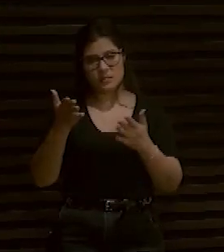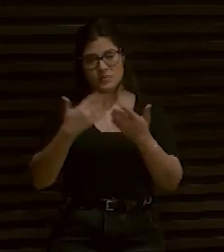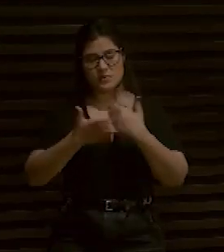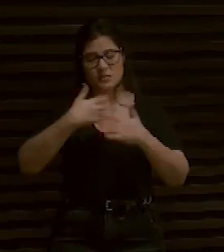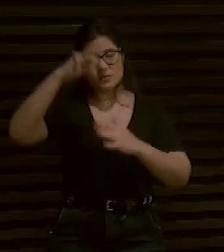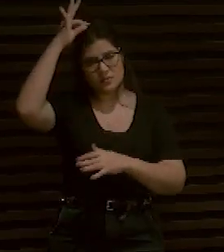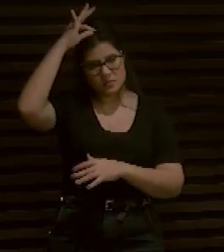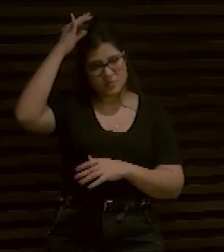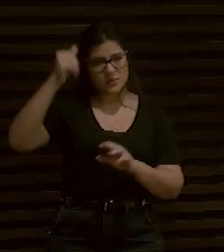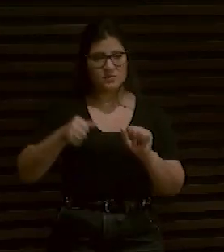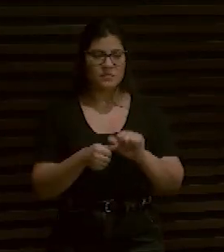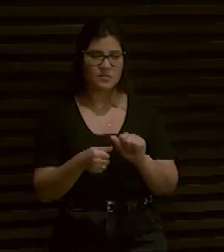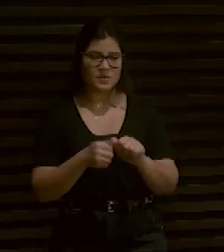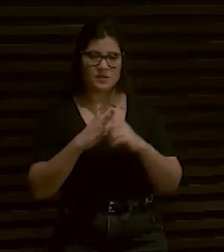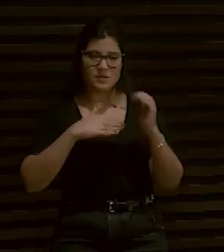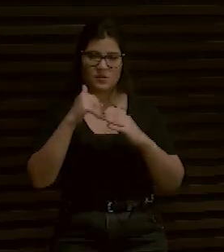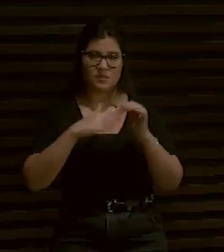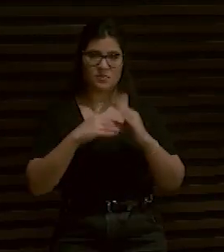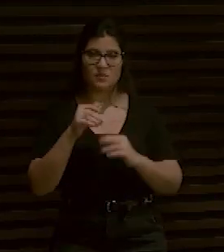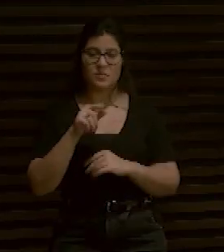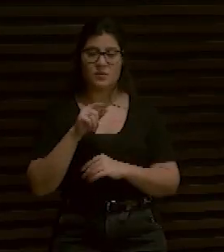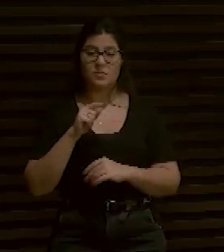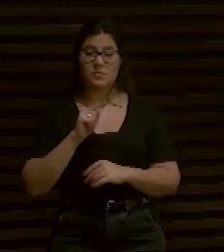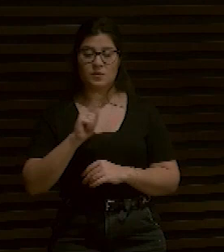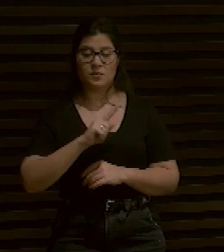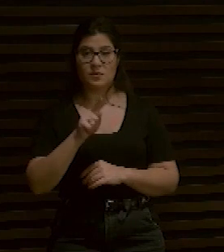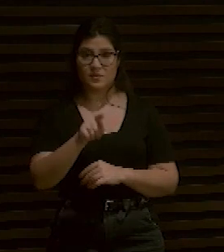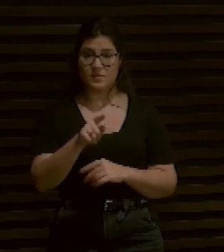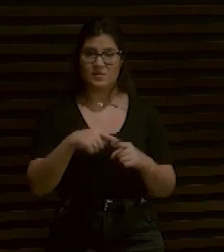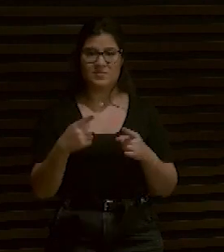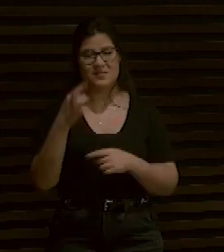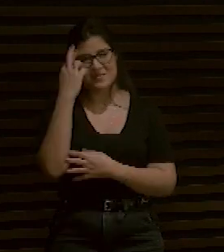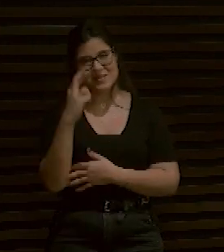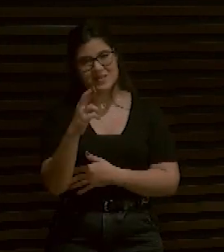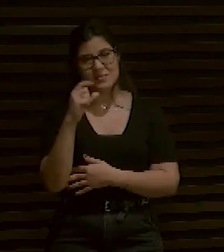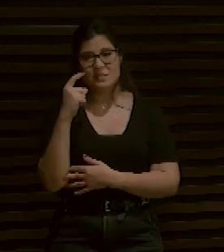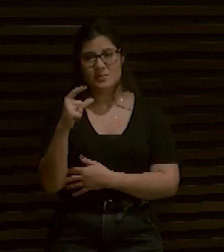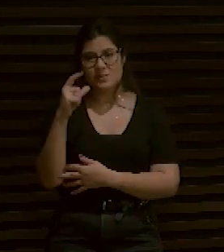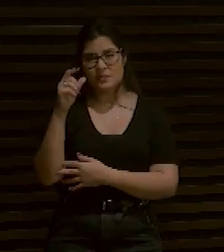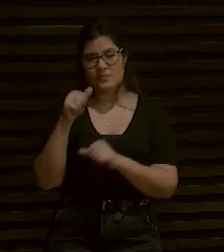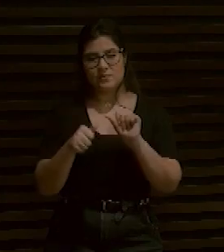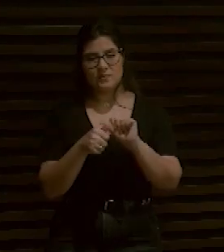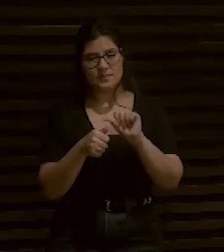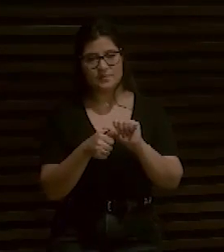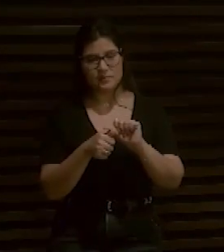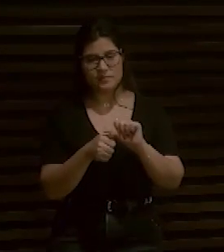é você que faz alguém ser salvo, é o Senhor que faz. É a palavra dele que faz, irmão.